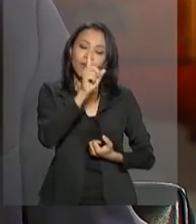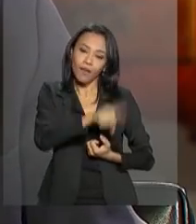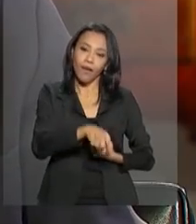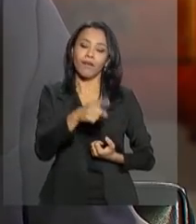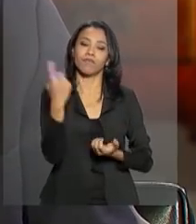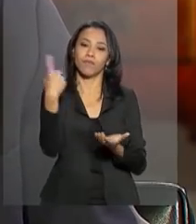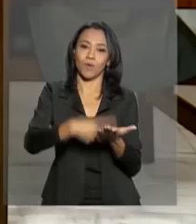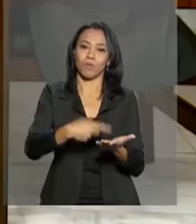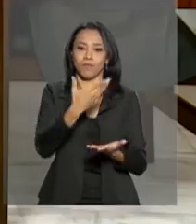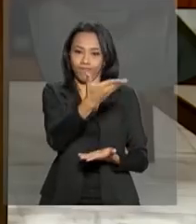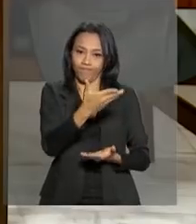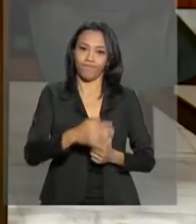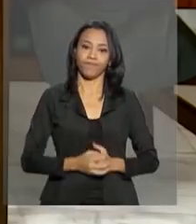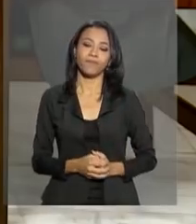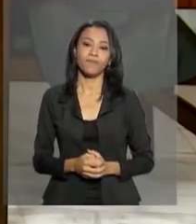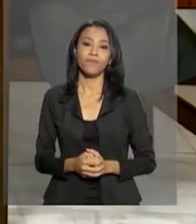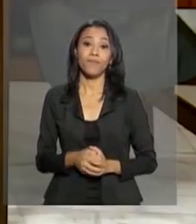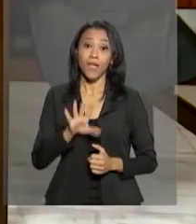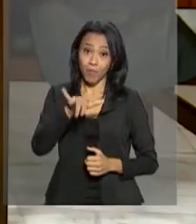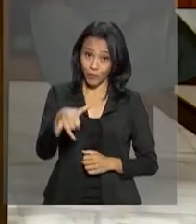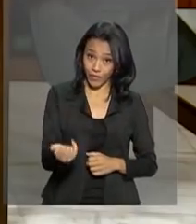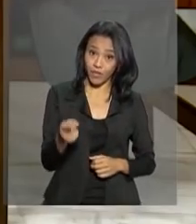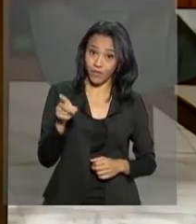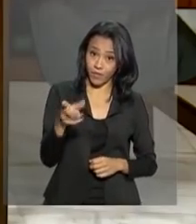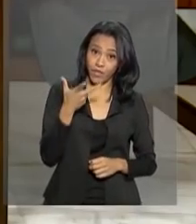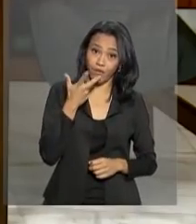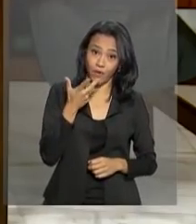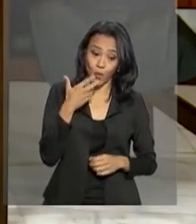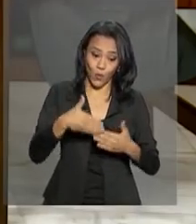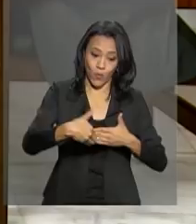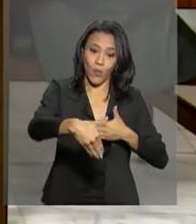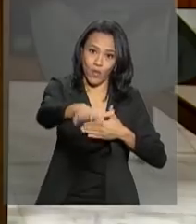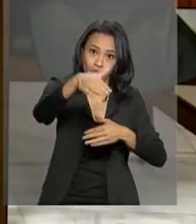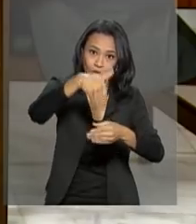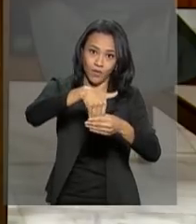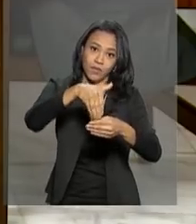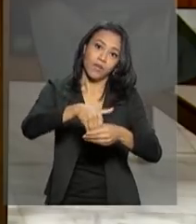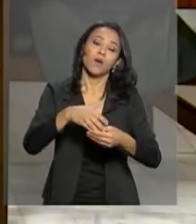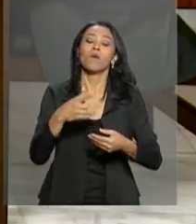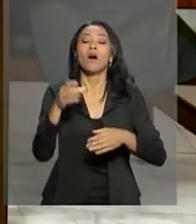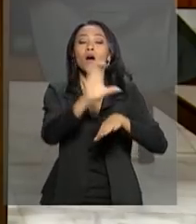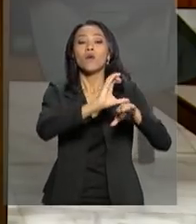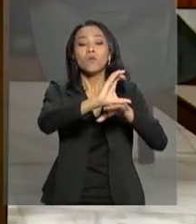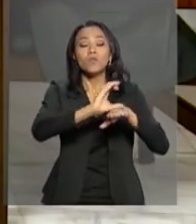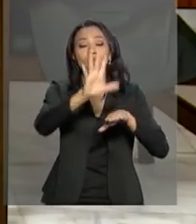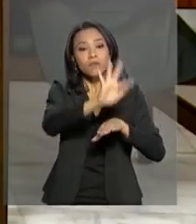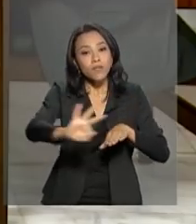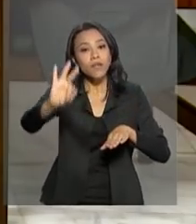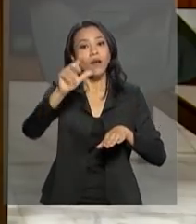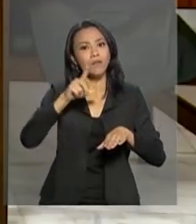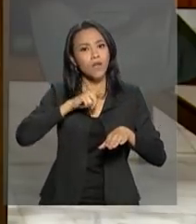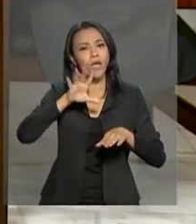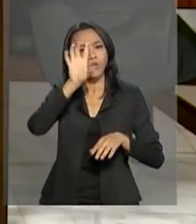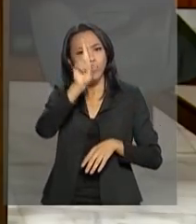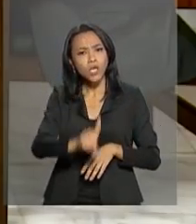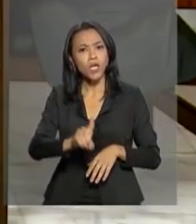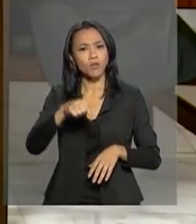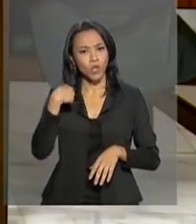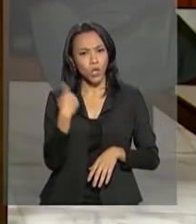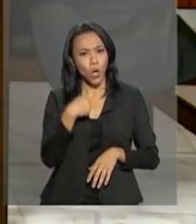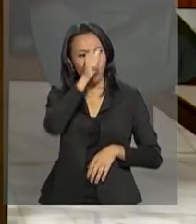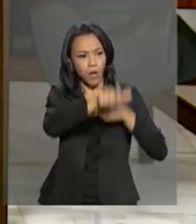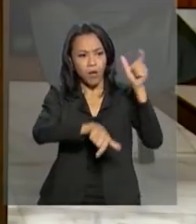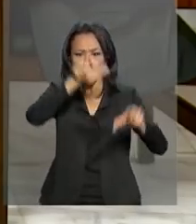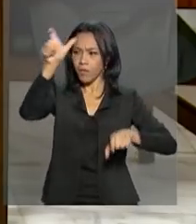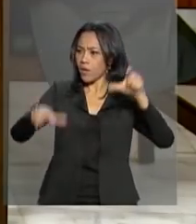e constituída. Aproveitando que o senhor citou as eleições, a Constituição Federal também prevê esse direito que nós, eleitores, temos